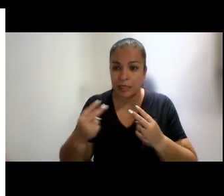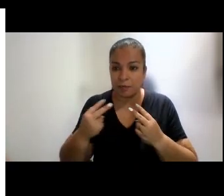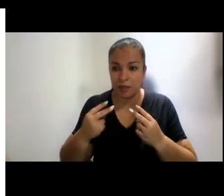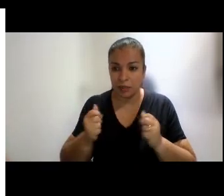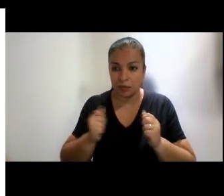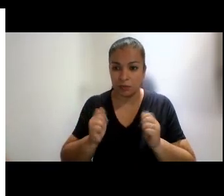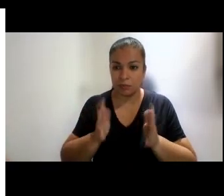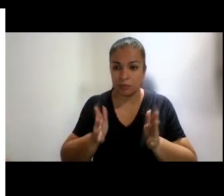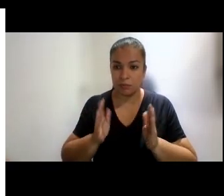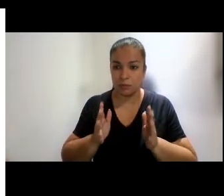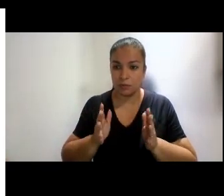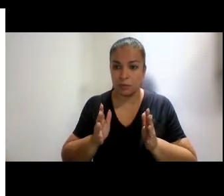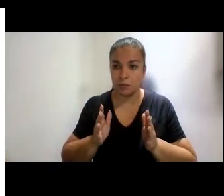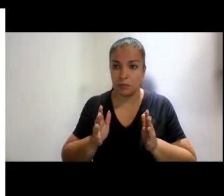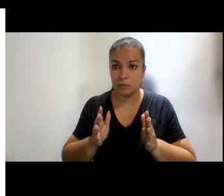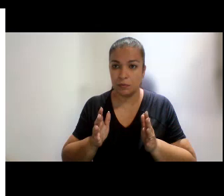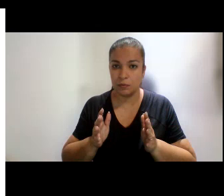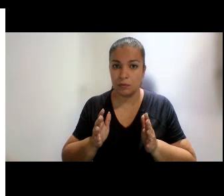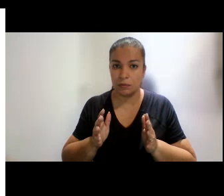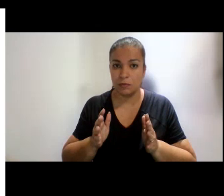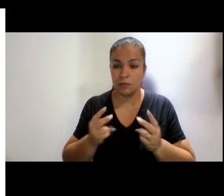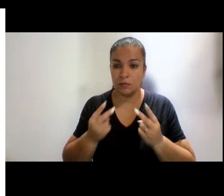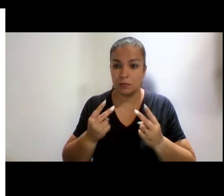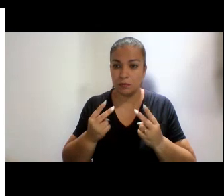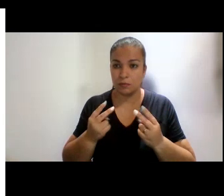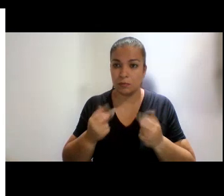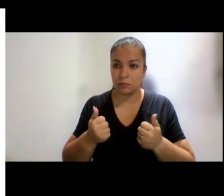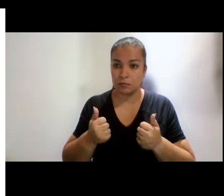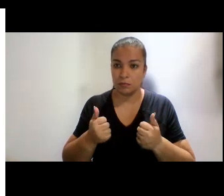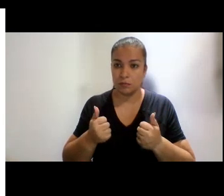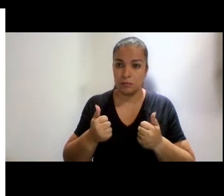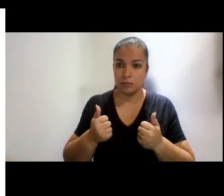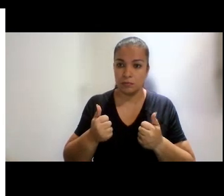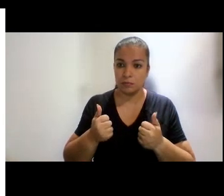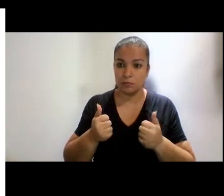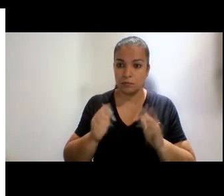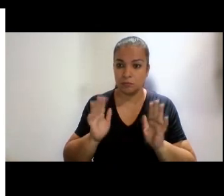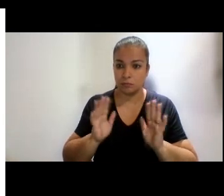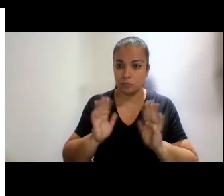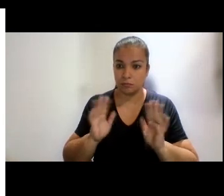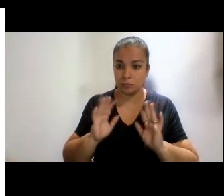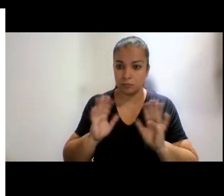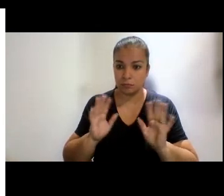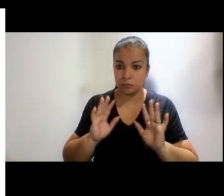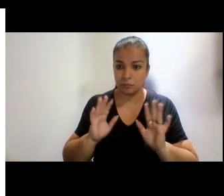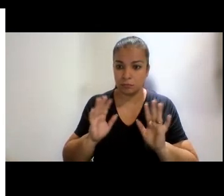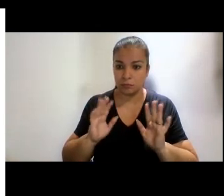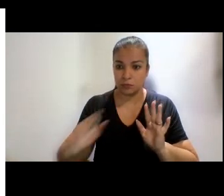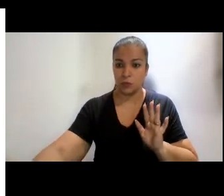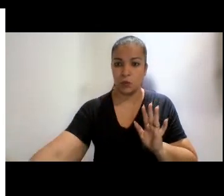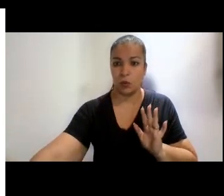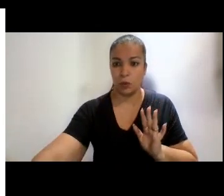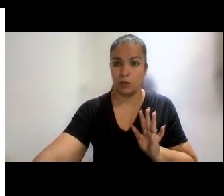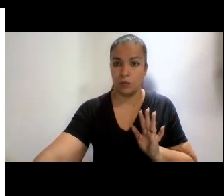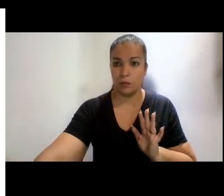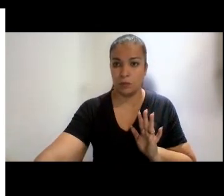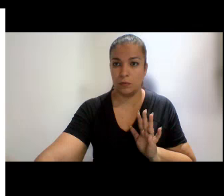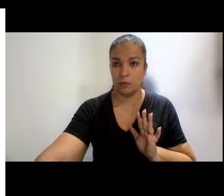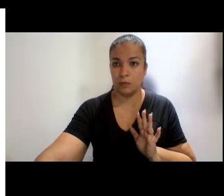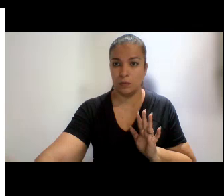Sim, ele tá me vendo? Eu tô te vendo, eu não sei se você está com algum fundo desfocado, não.